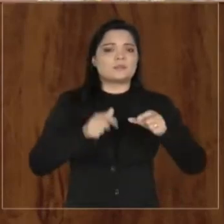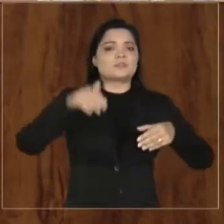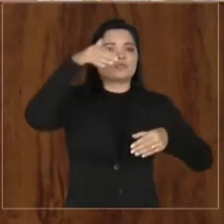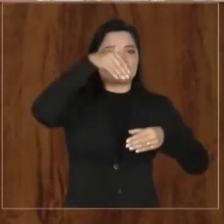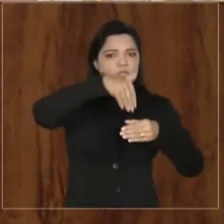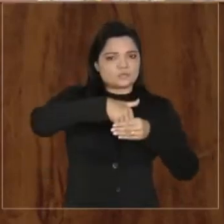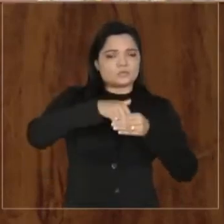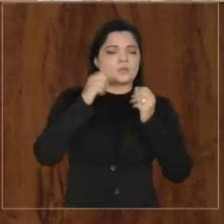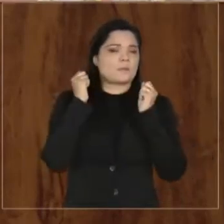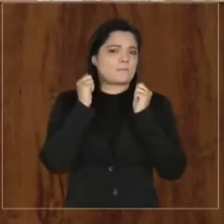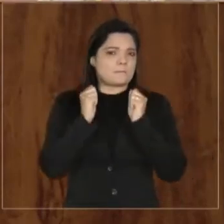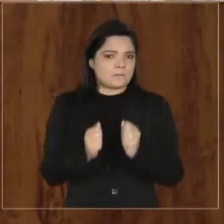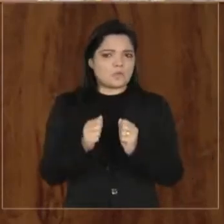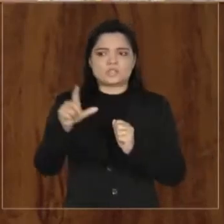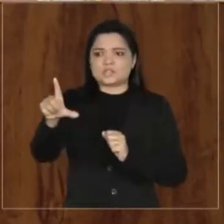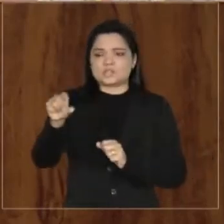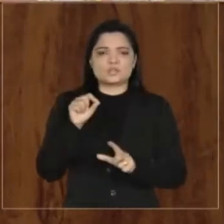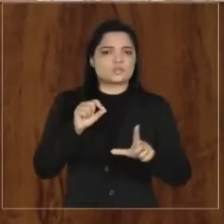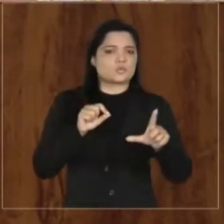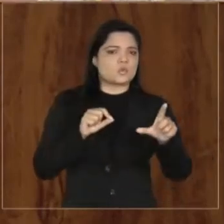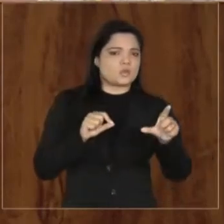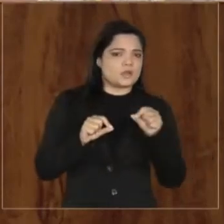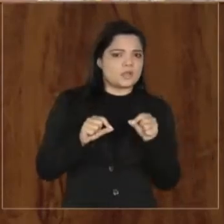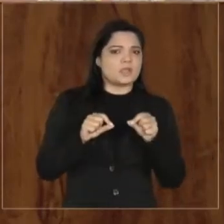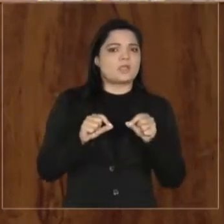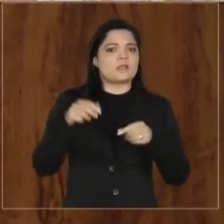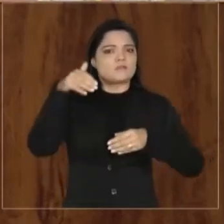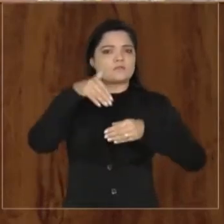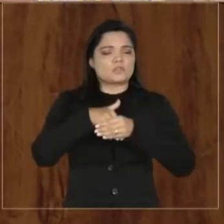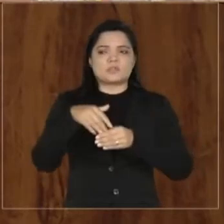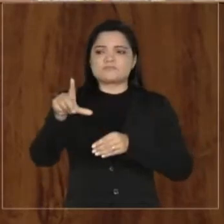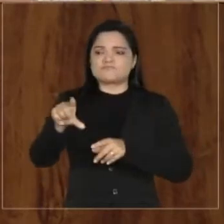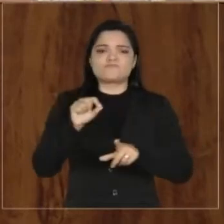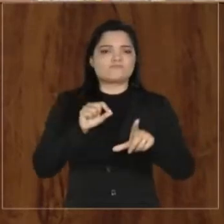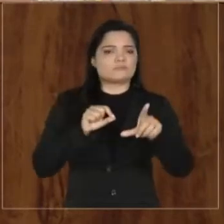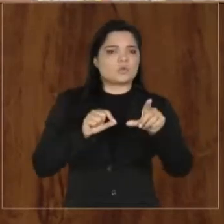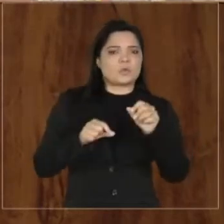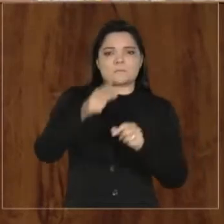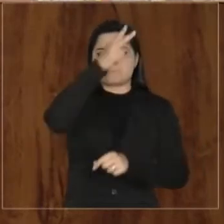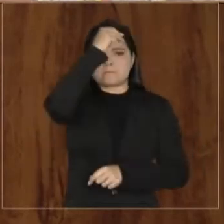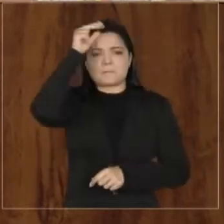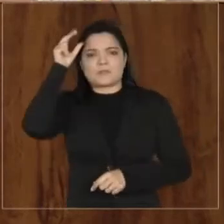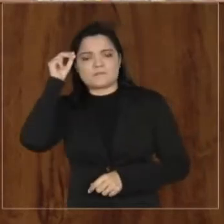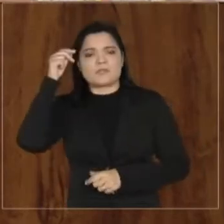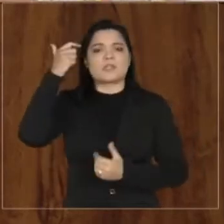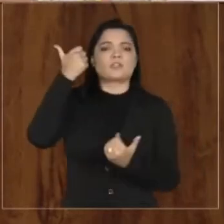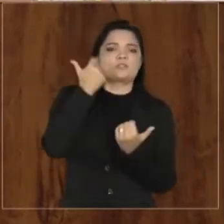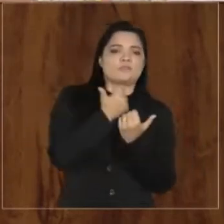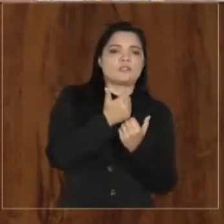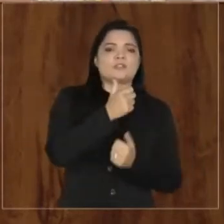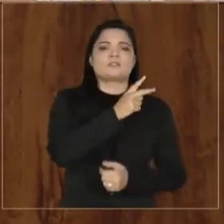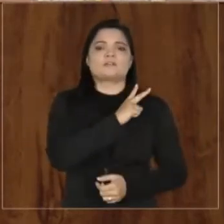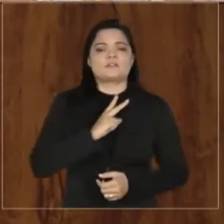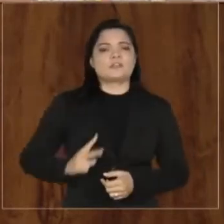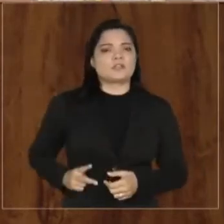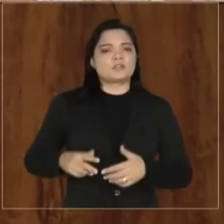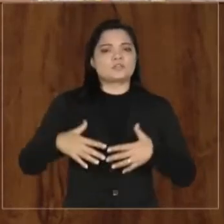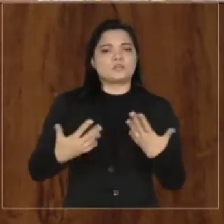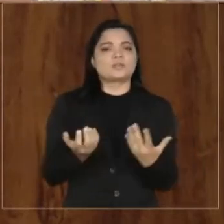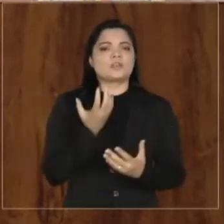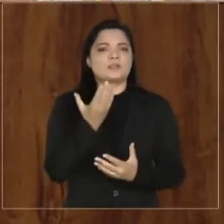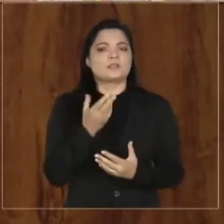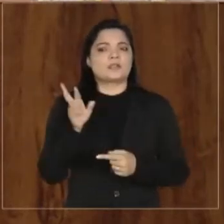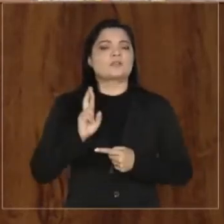votantes poderá escolher ou votar para a escolha do prefeito, vice-prefeito, vereador, que ele quer